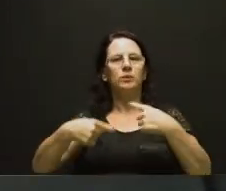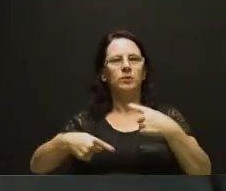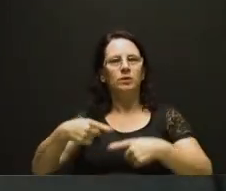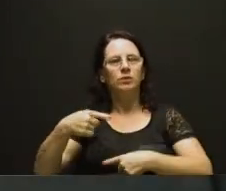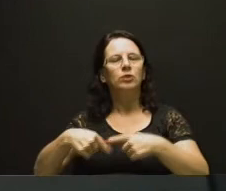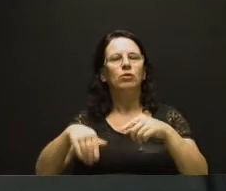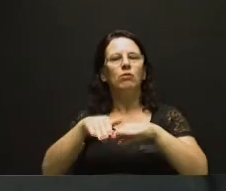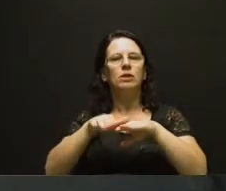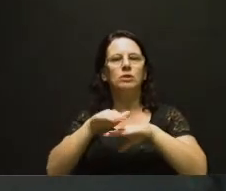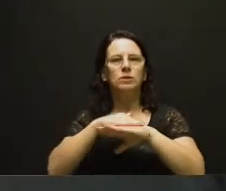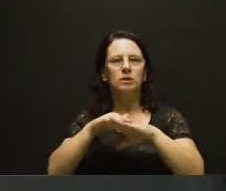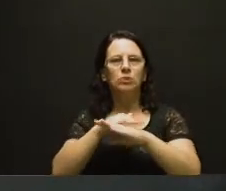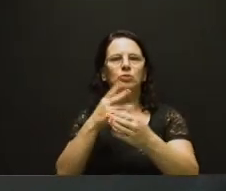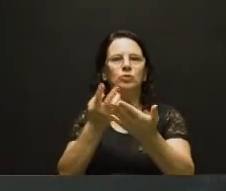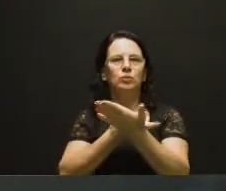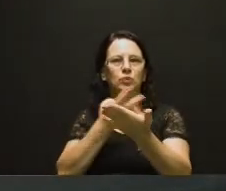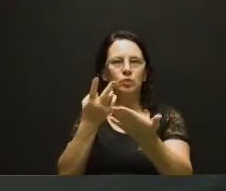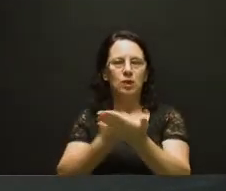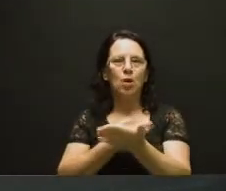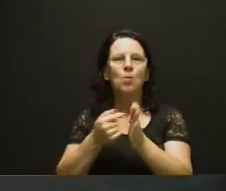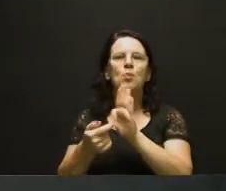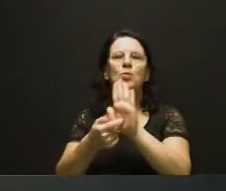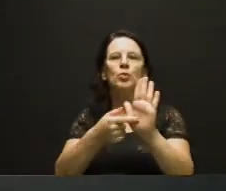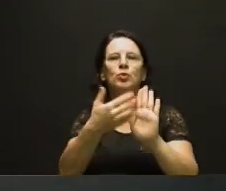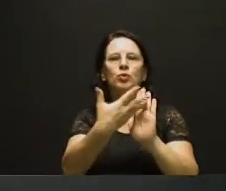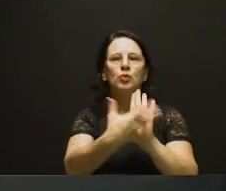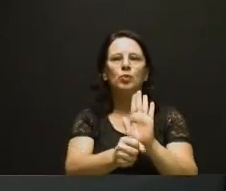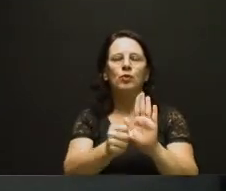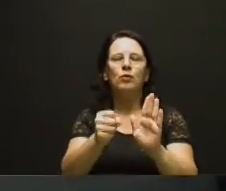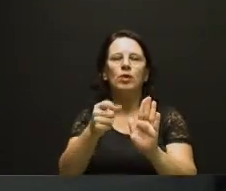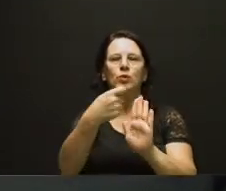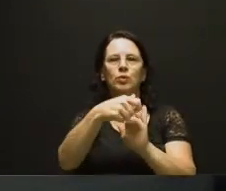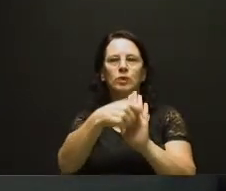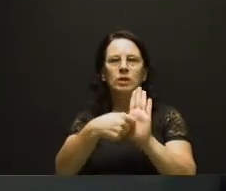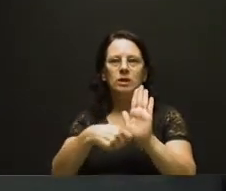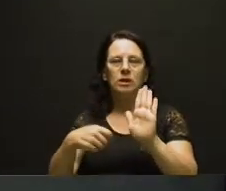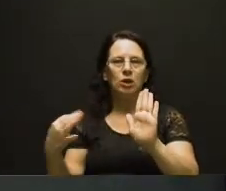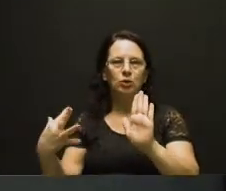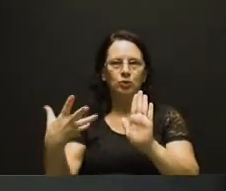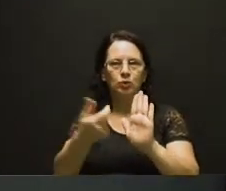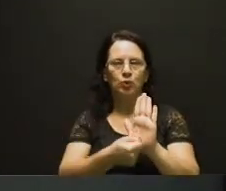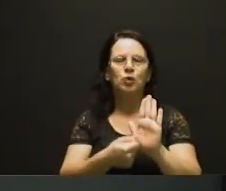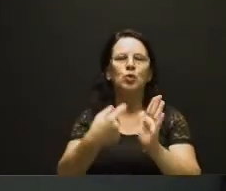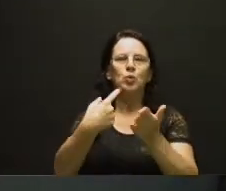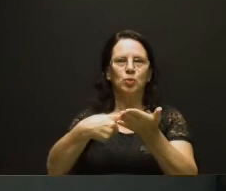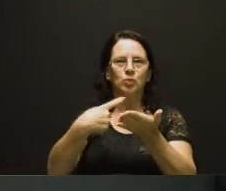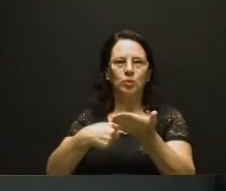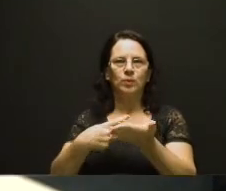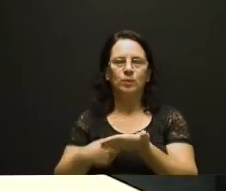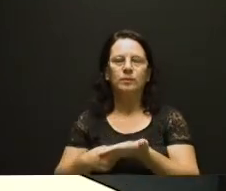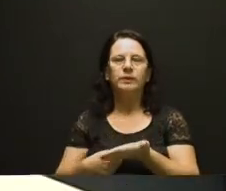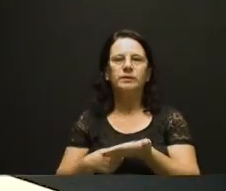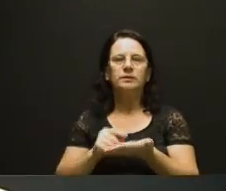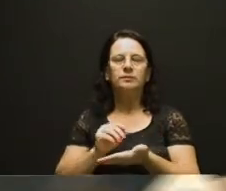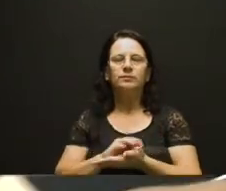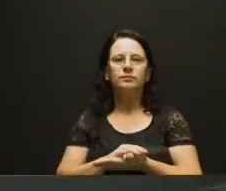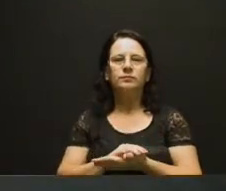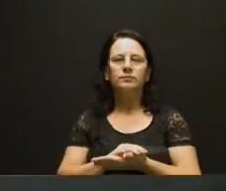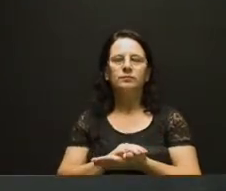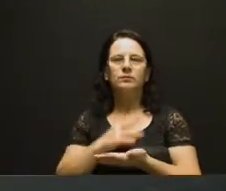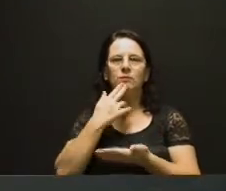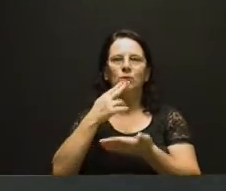os erros conseguimos aqui é aprovar né assinado por todos a nossa carta de compromisso não é uma carta-compromisso